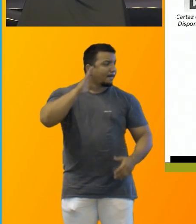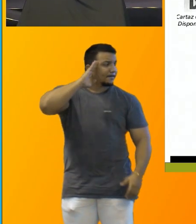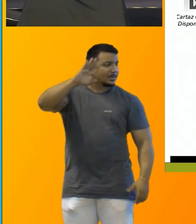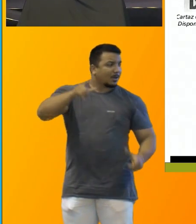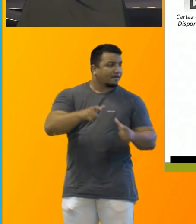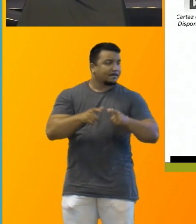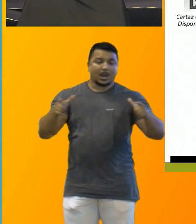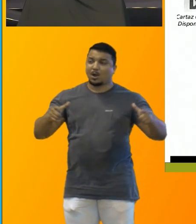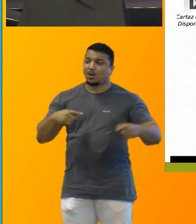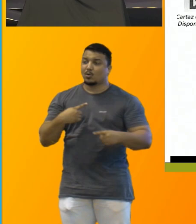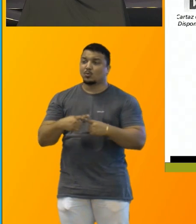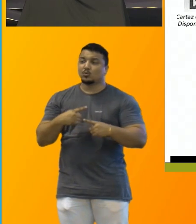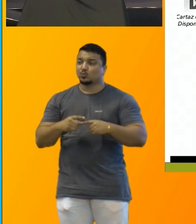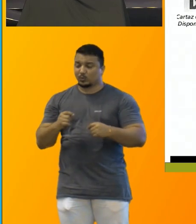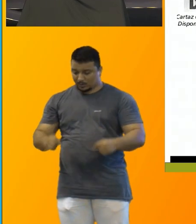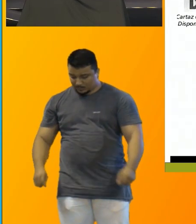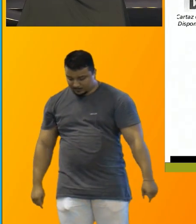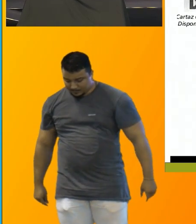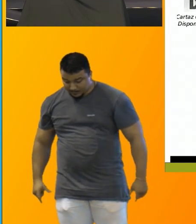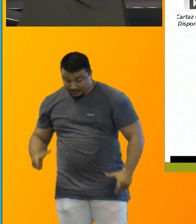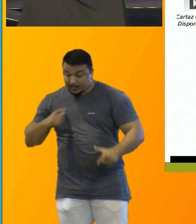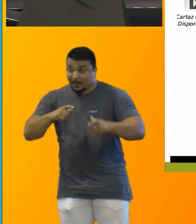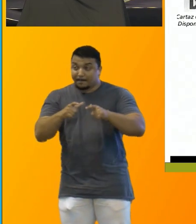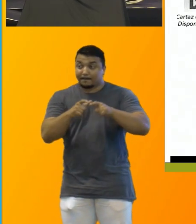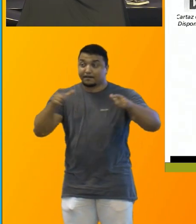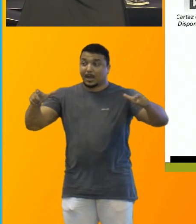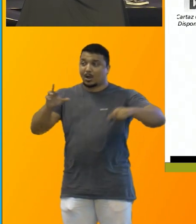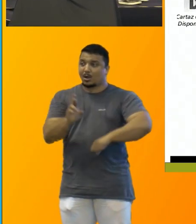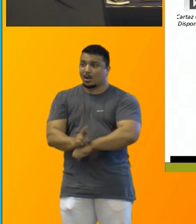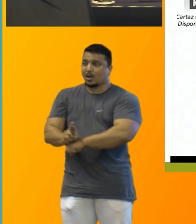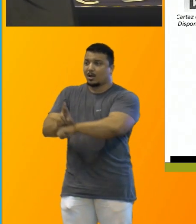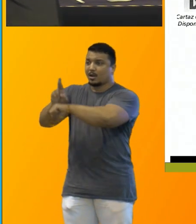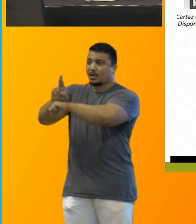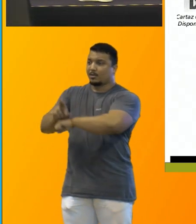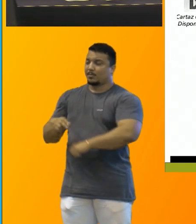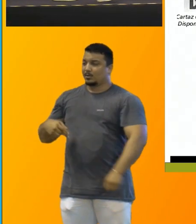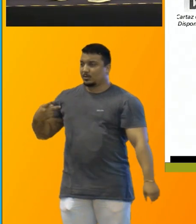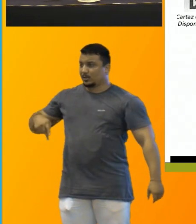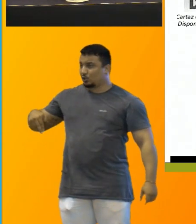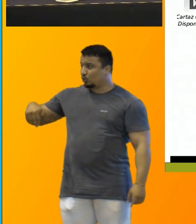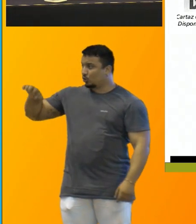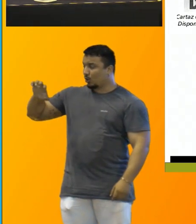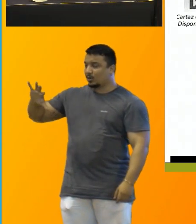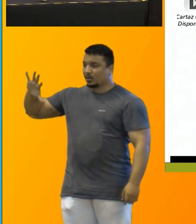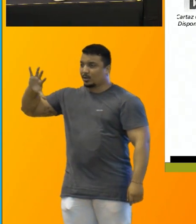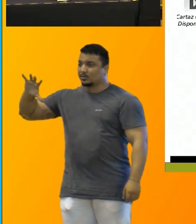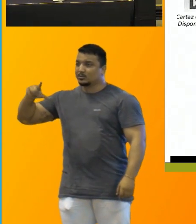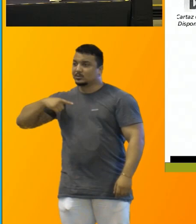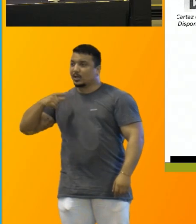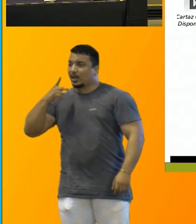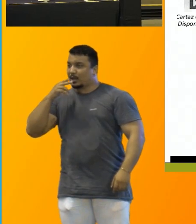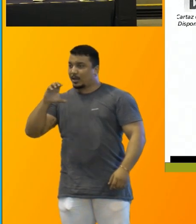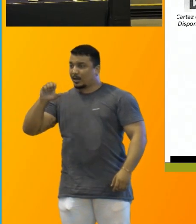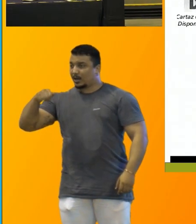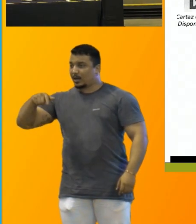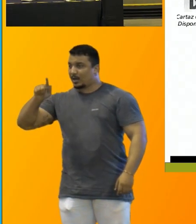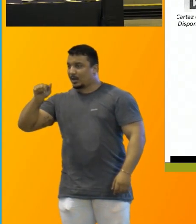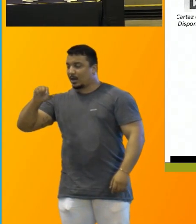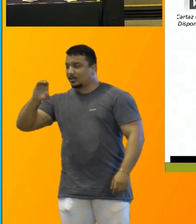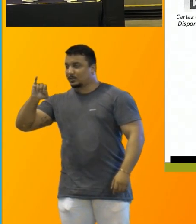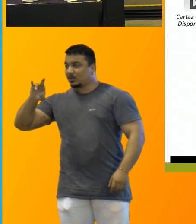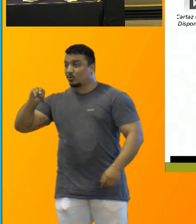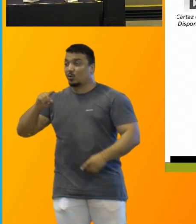aí? Um dos grandes símbolos, como para o Nordeste envolve muito a figura do cangaceiro, um dos grandes símbolos